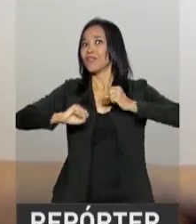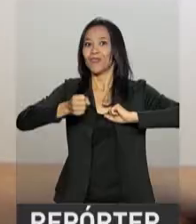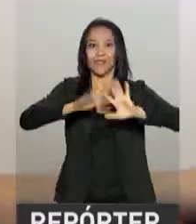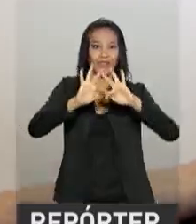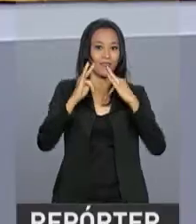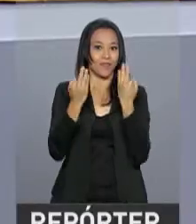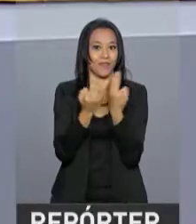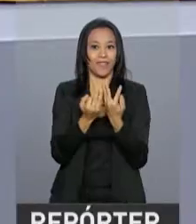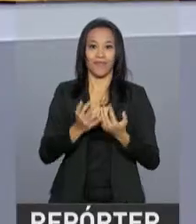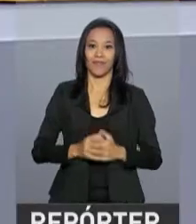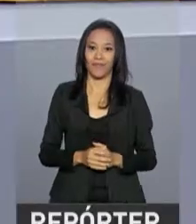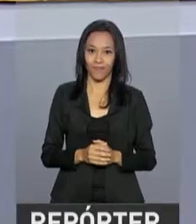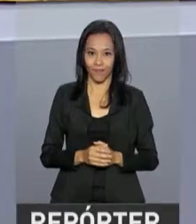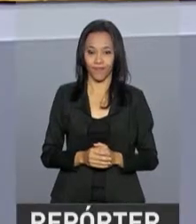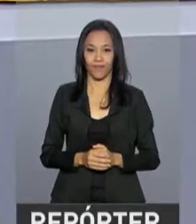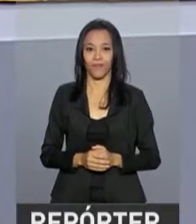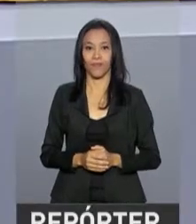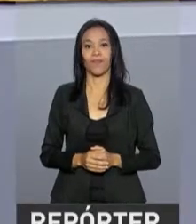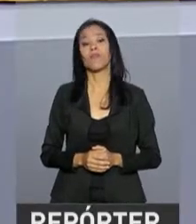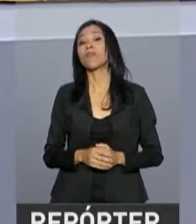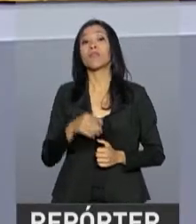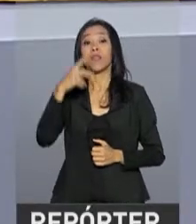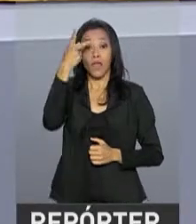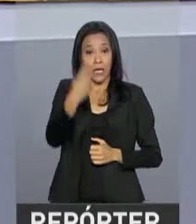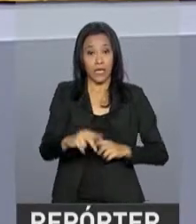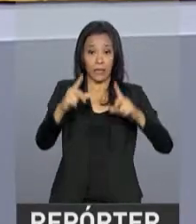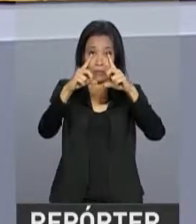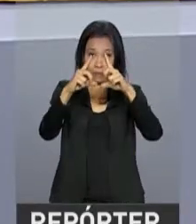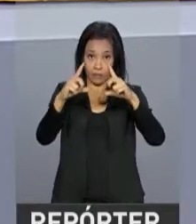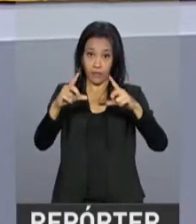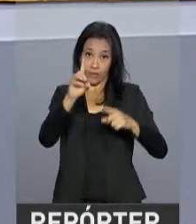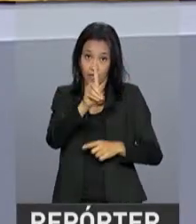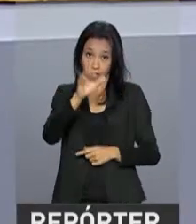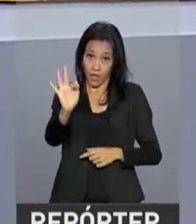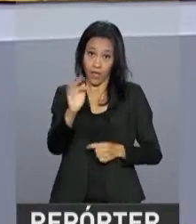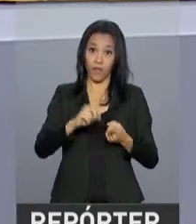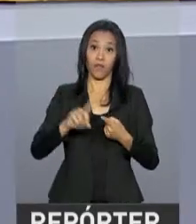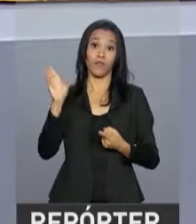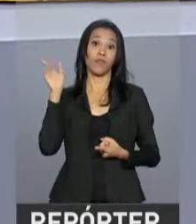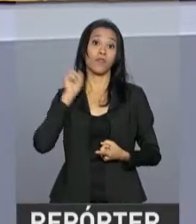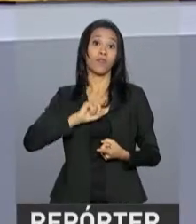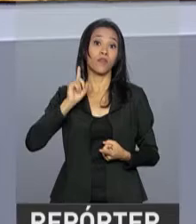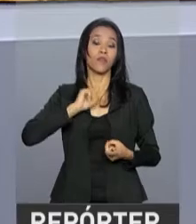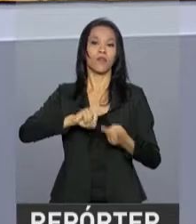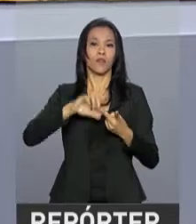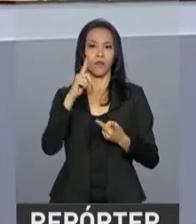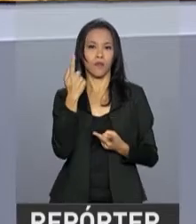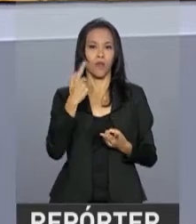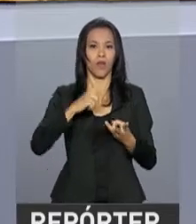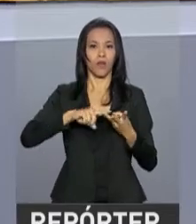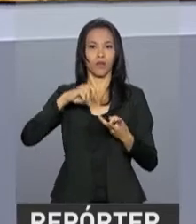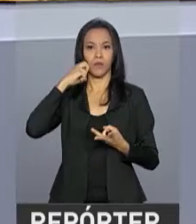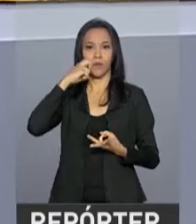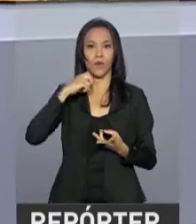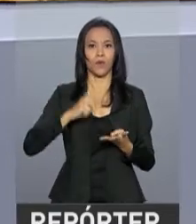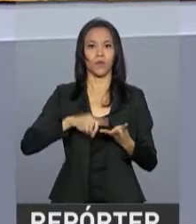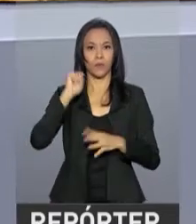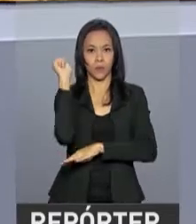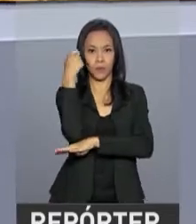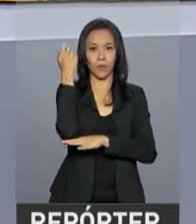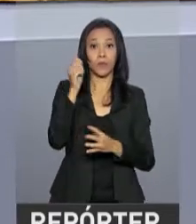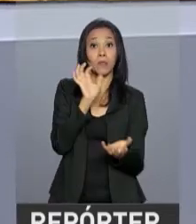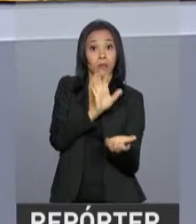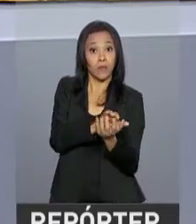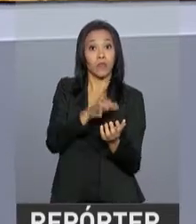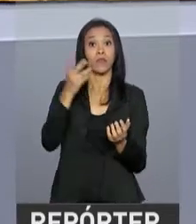tanta além do distrito federal minas gerais goiás rio grande do norte e rio grande do sul pernambuco